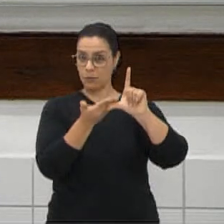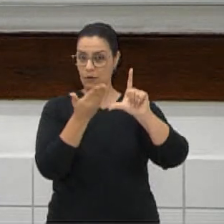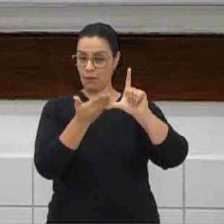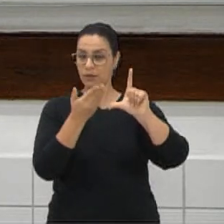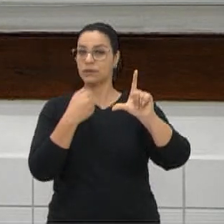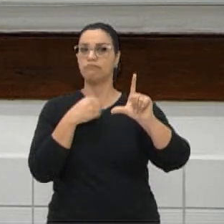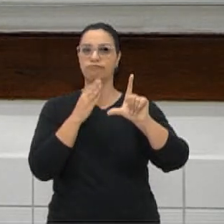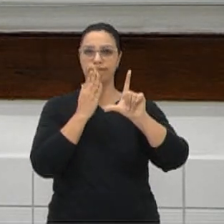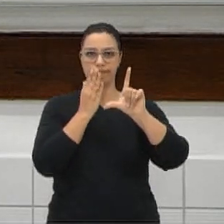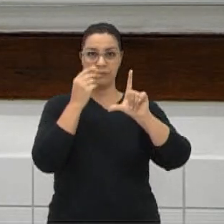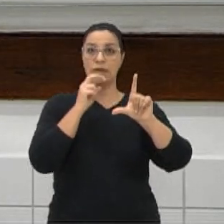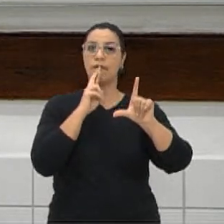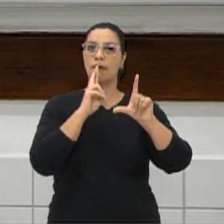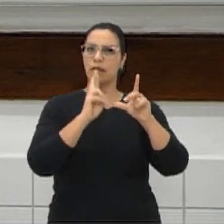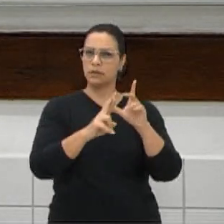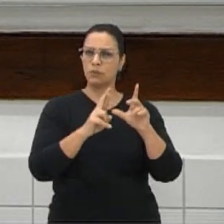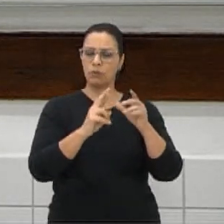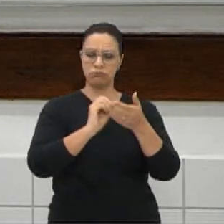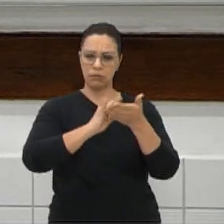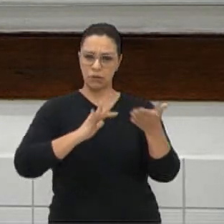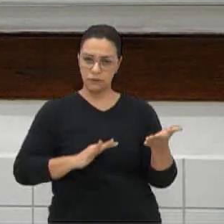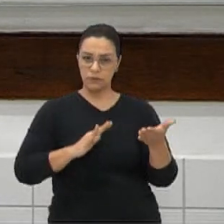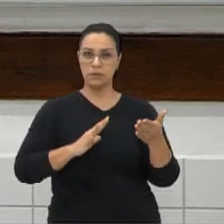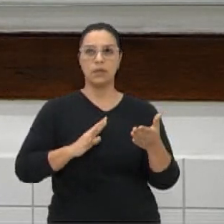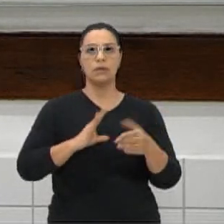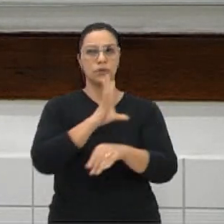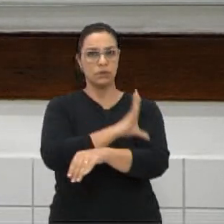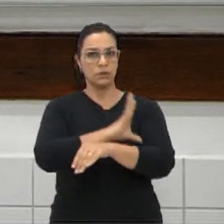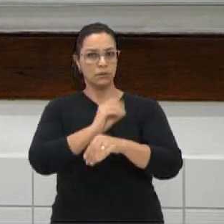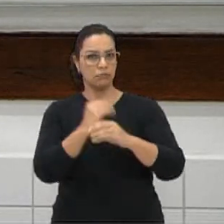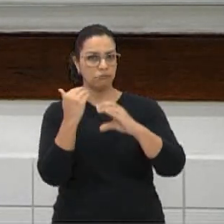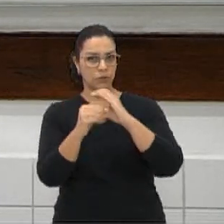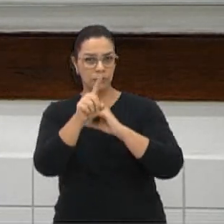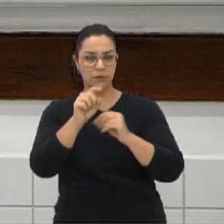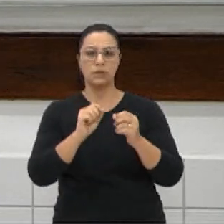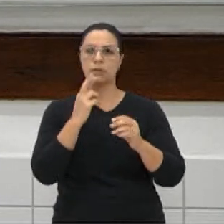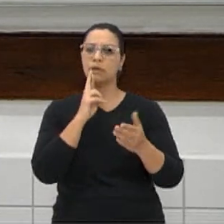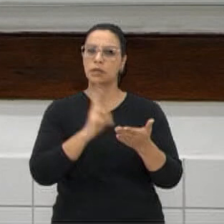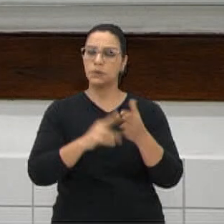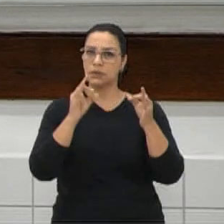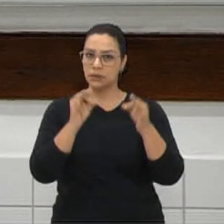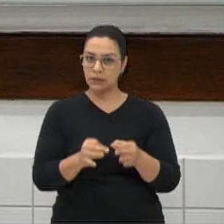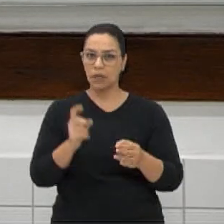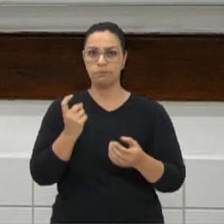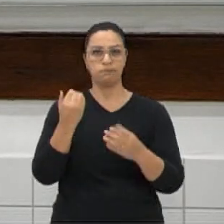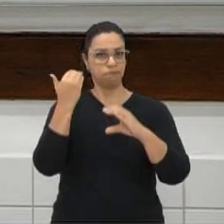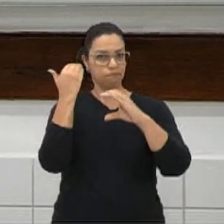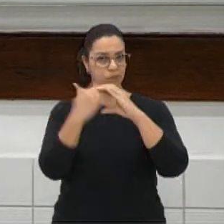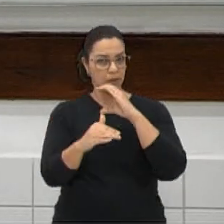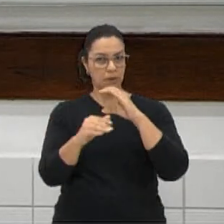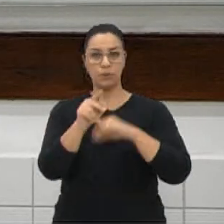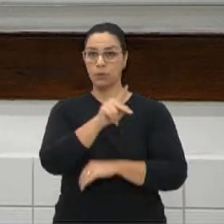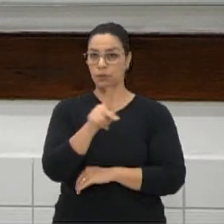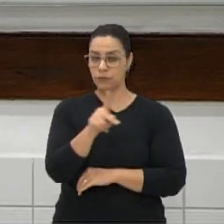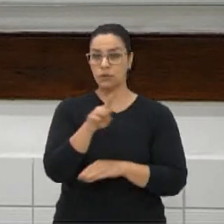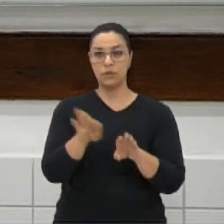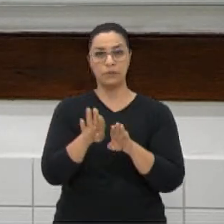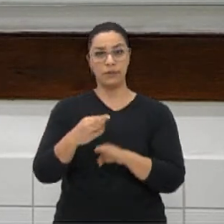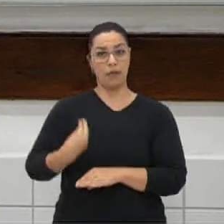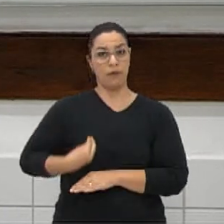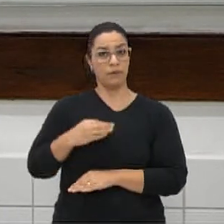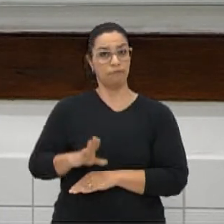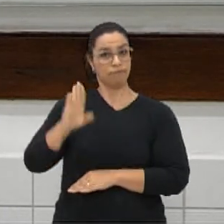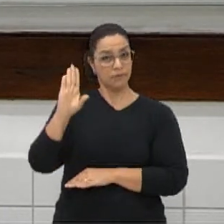tá? Acessem, faça a atividade enviada pela CED para vocês, preencha o formulário direitinho, clica em enviar para o professor para a sua presença